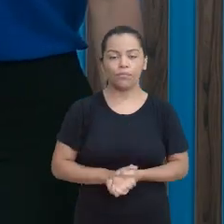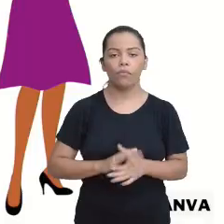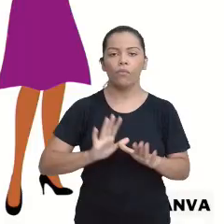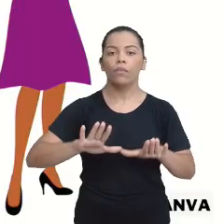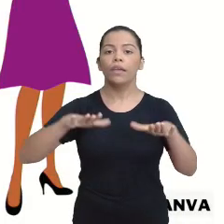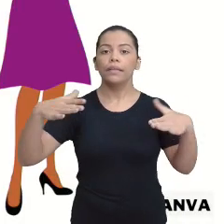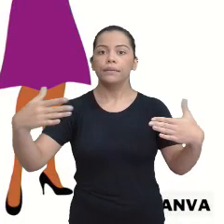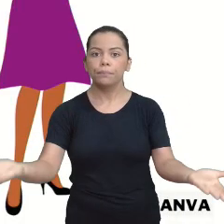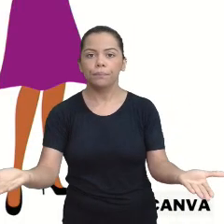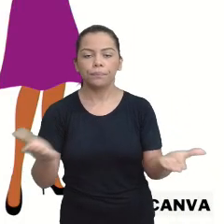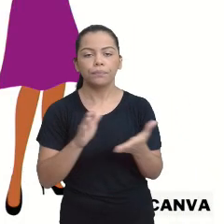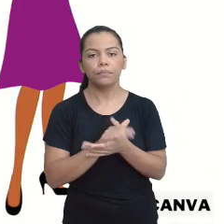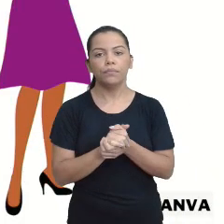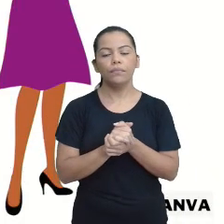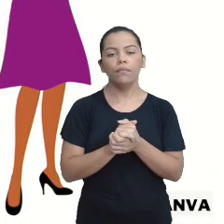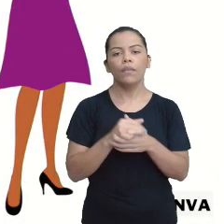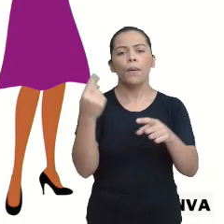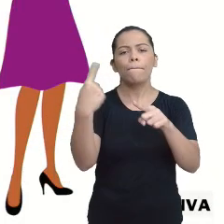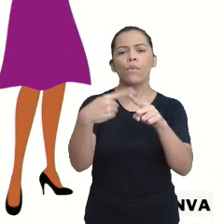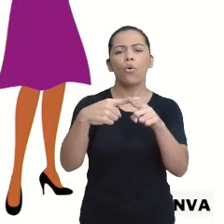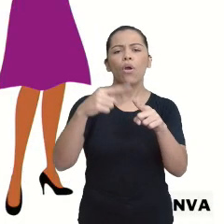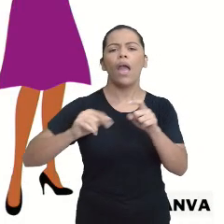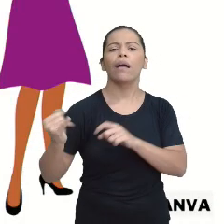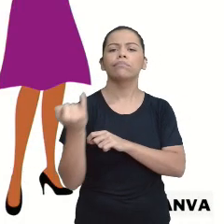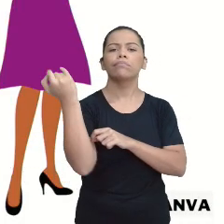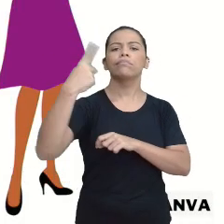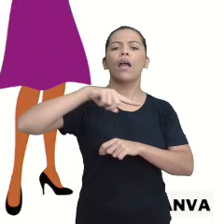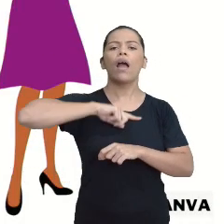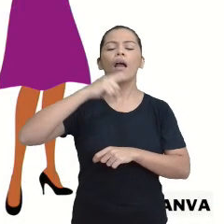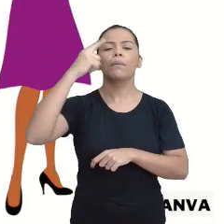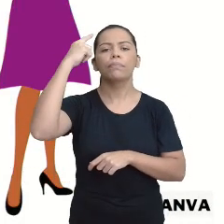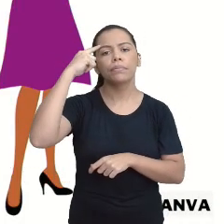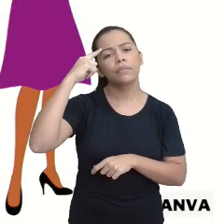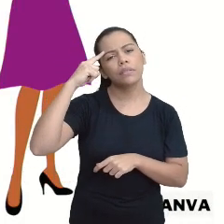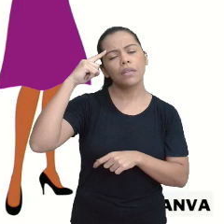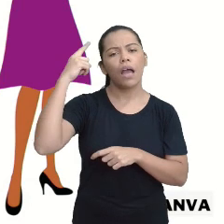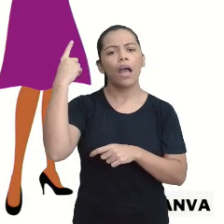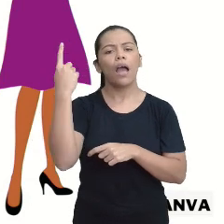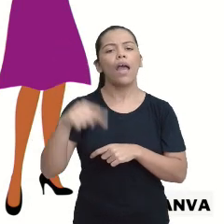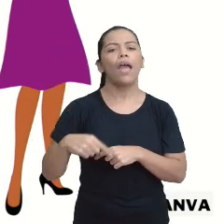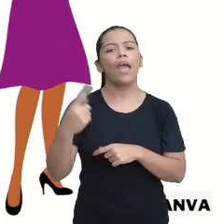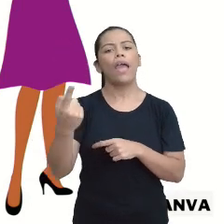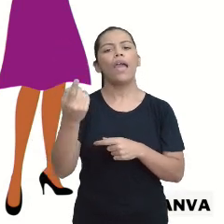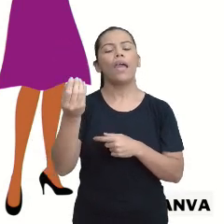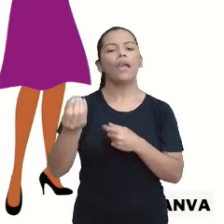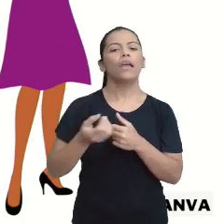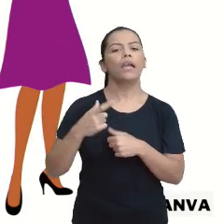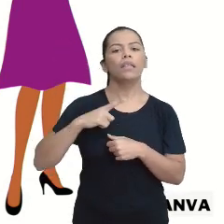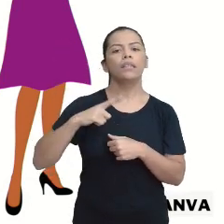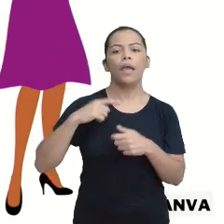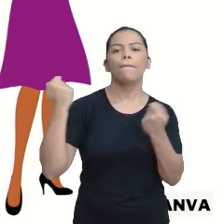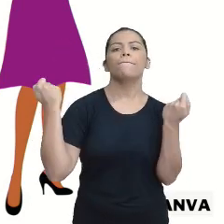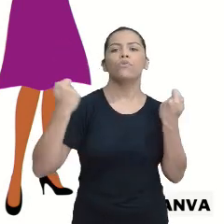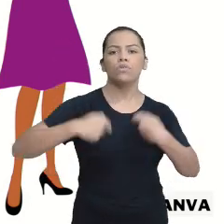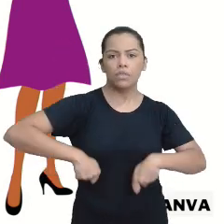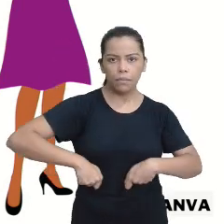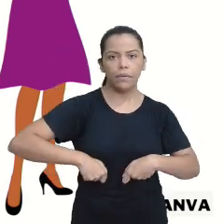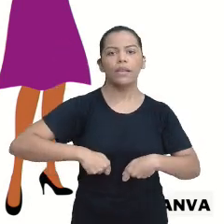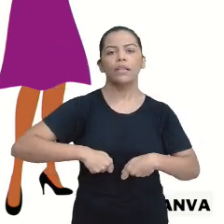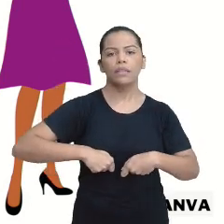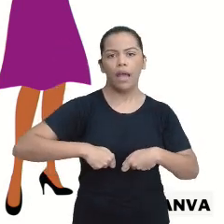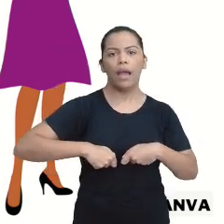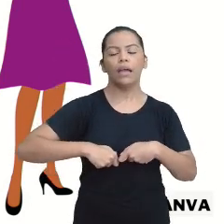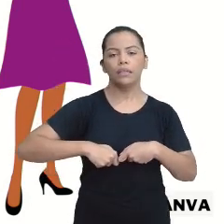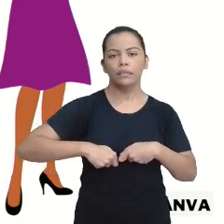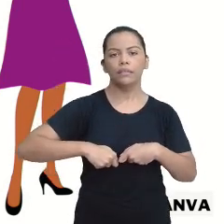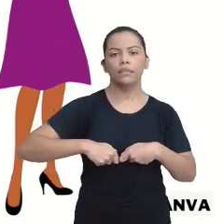Então, por que é importante a gente pensar em competências propiciadoras de bem-estar? Né? A gente